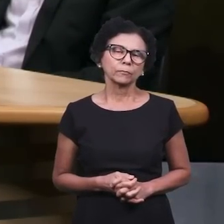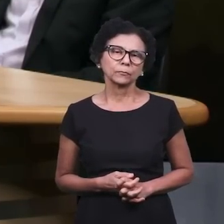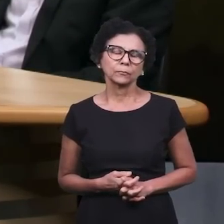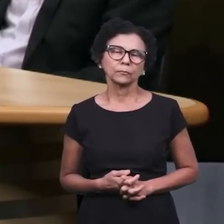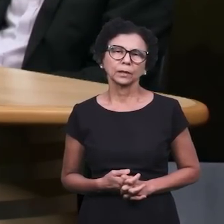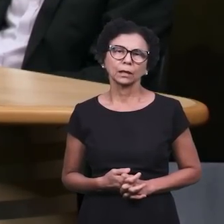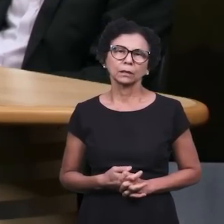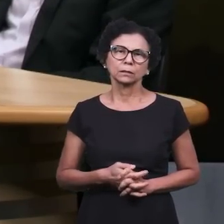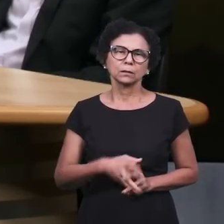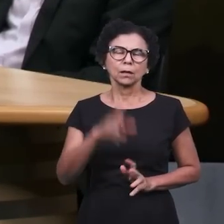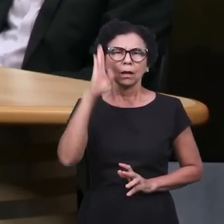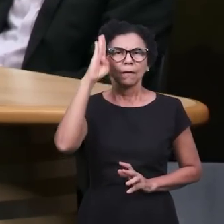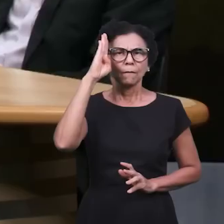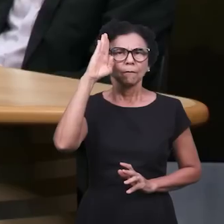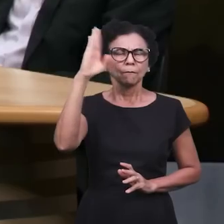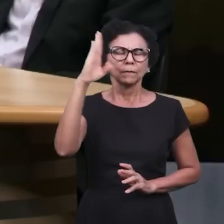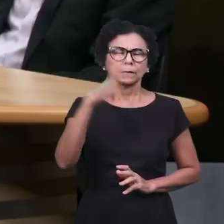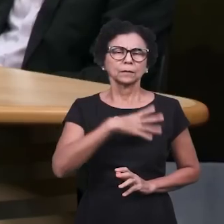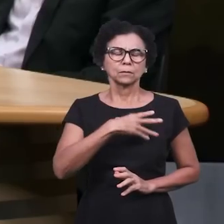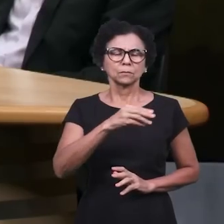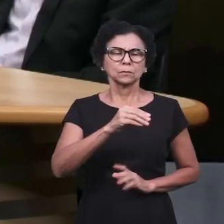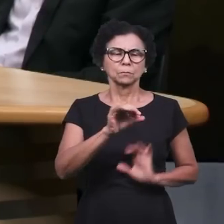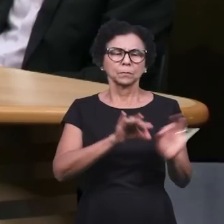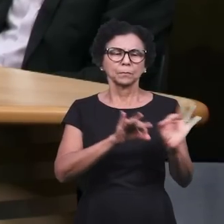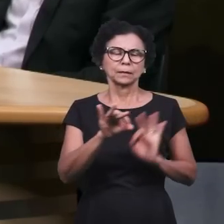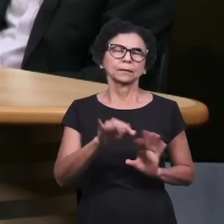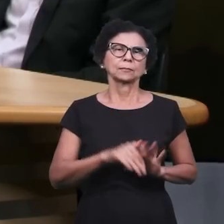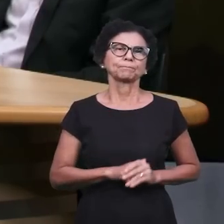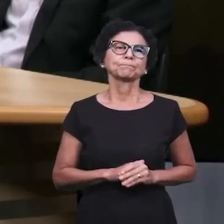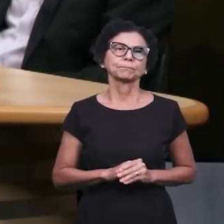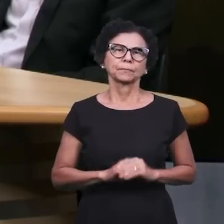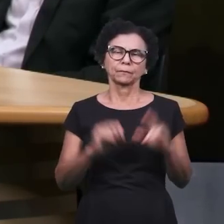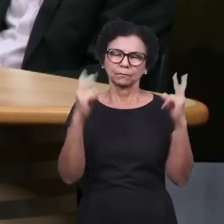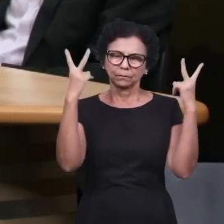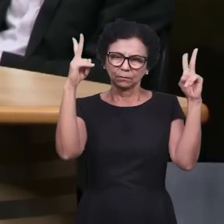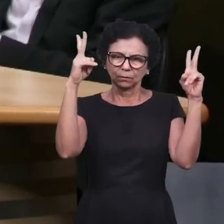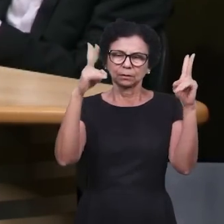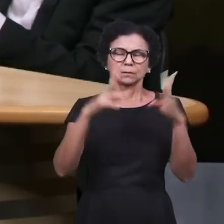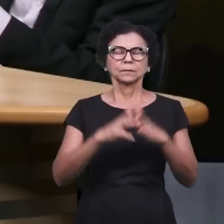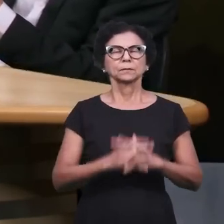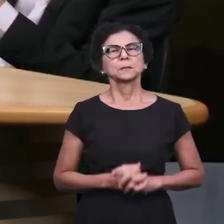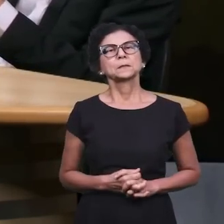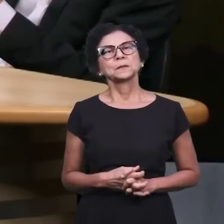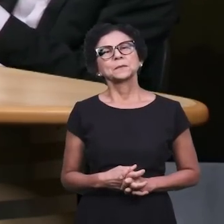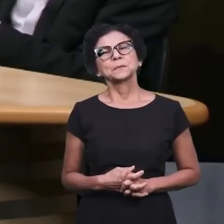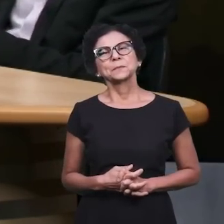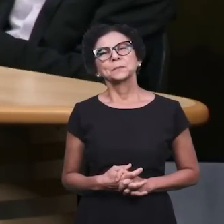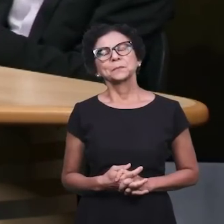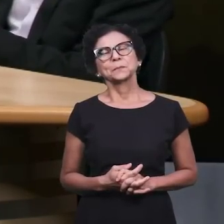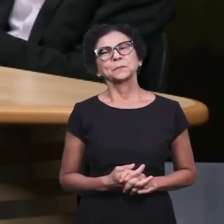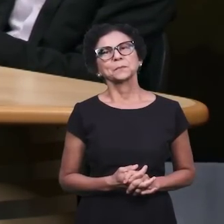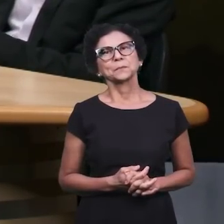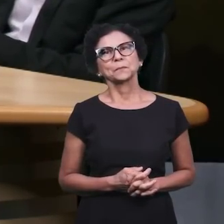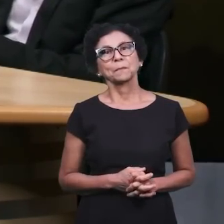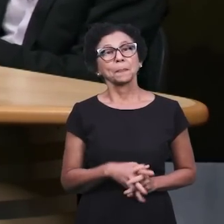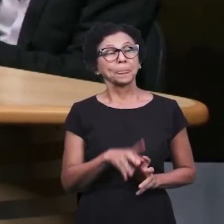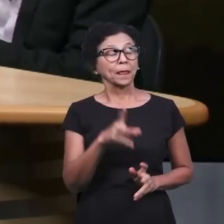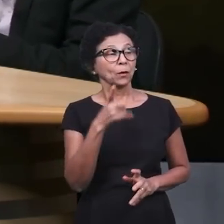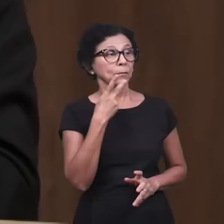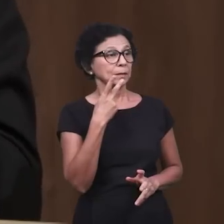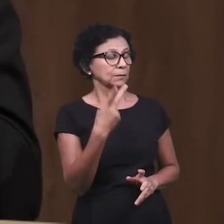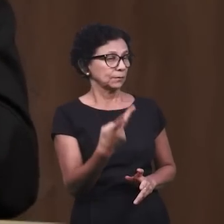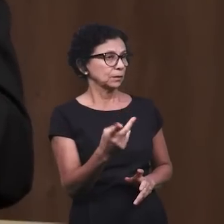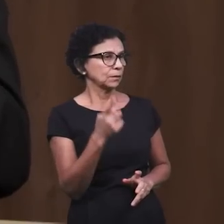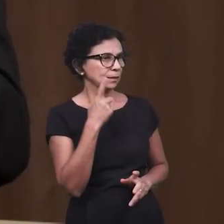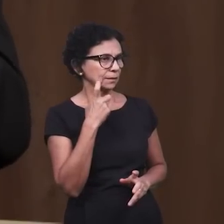para, vamos dizer, não o sucesso, mas a vitória, né? A vitória. E quando esse alvo, como o Guilherme citou bem, é